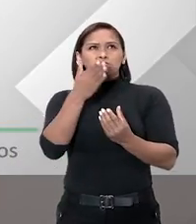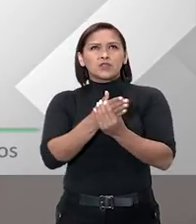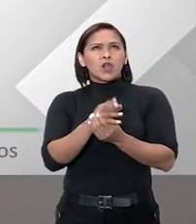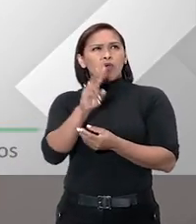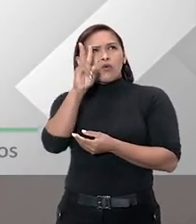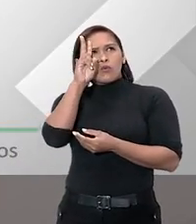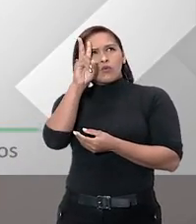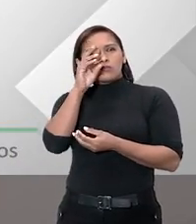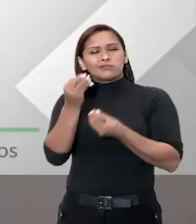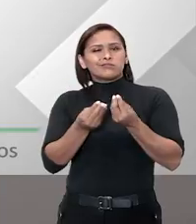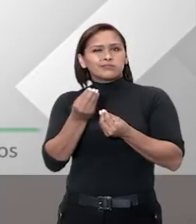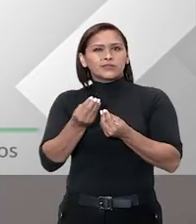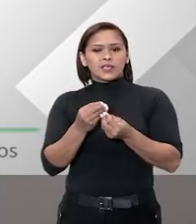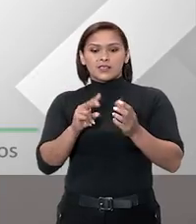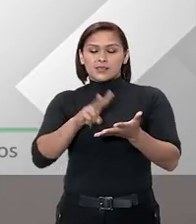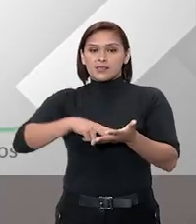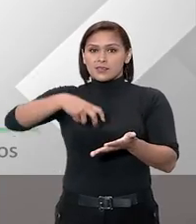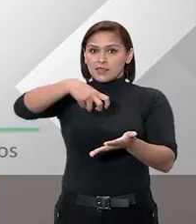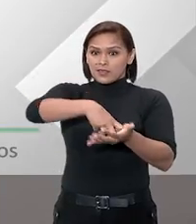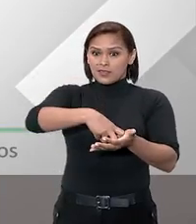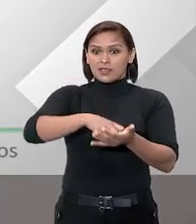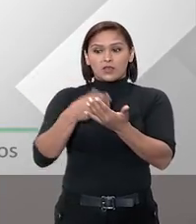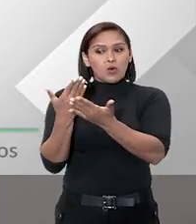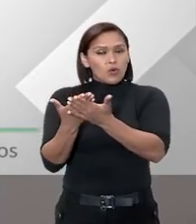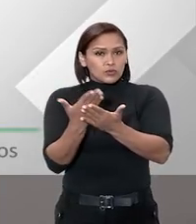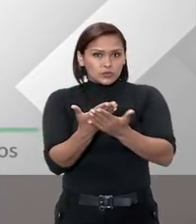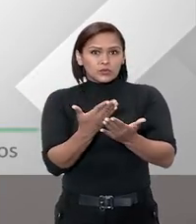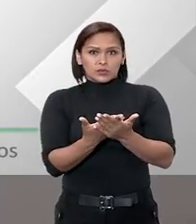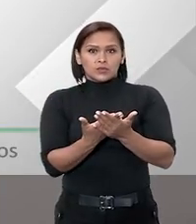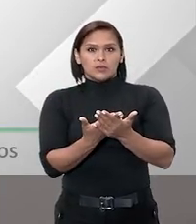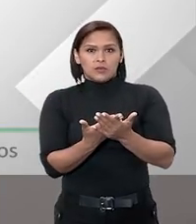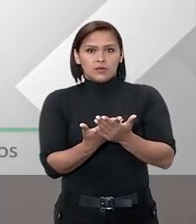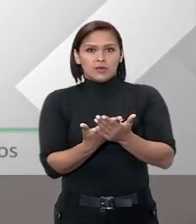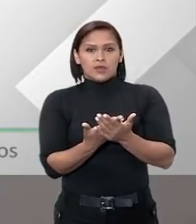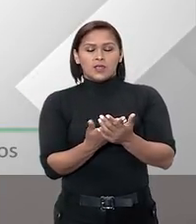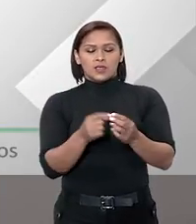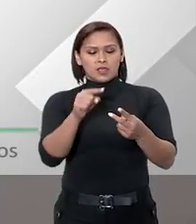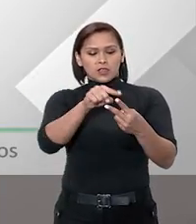ser nessas sentenças que eu estou estudando, em que